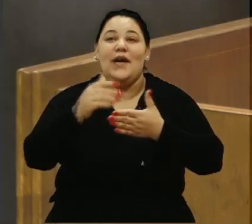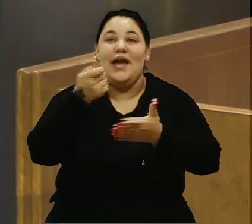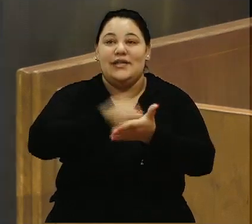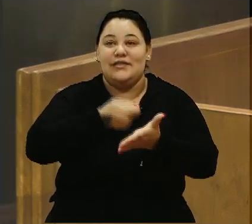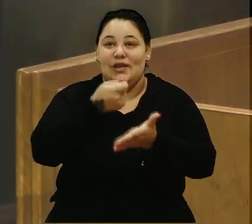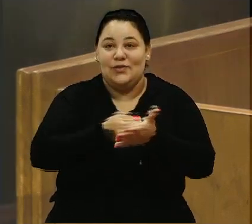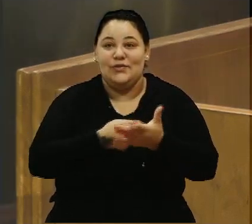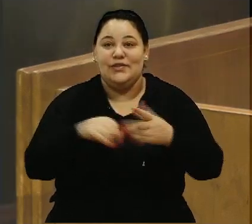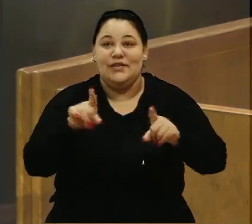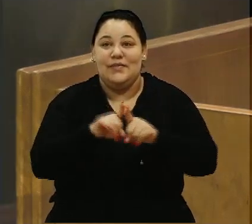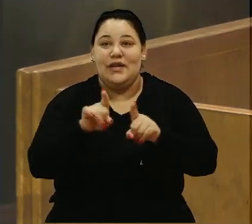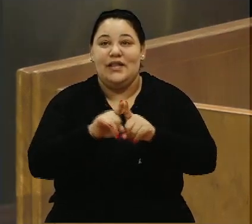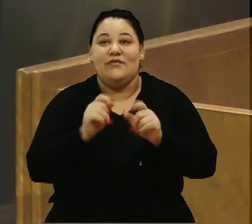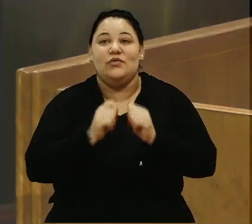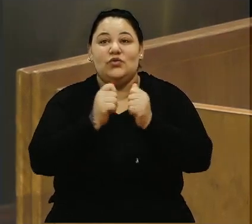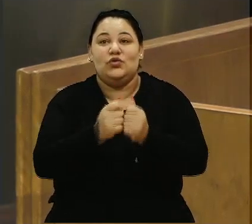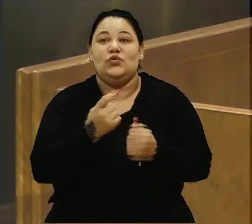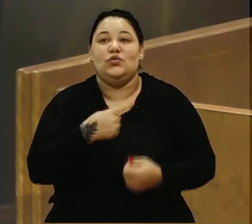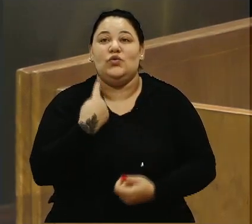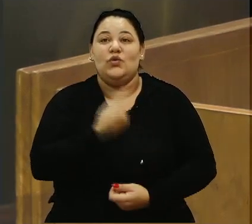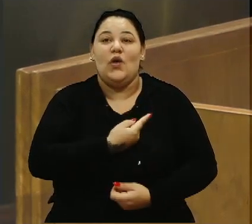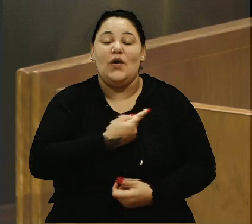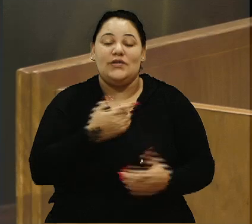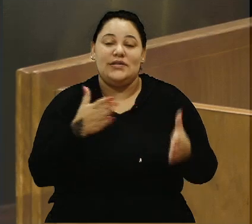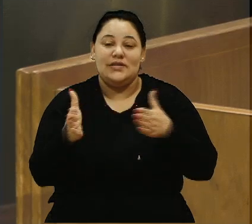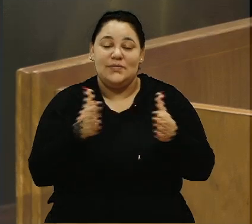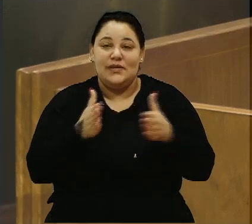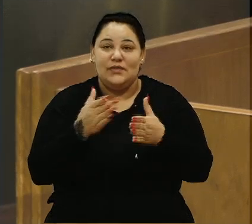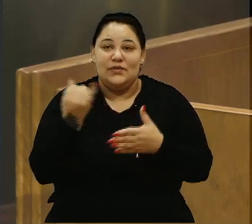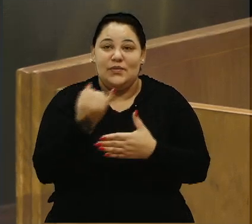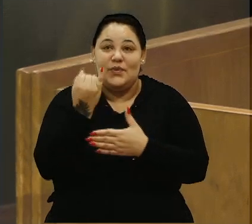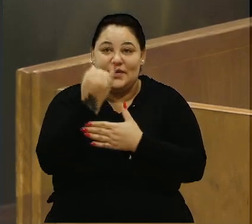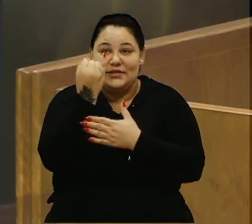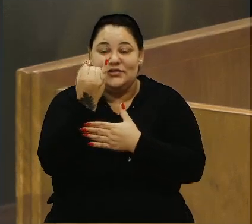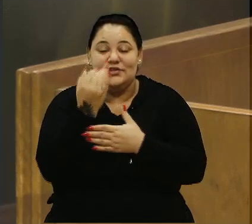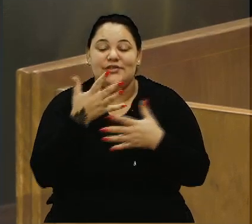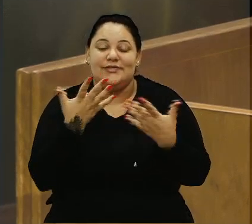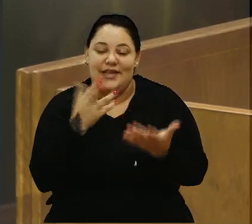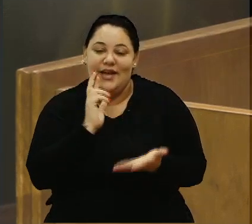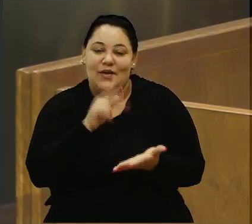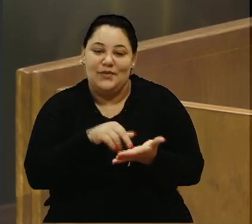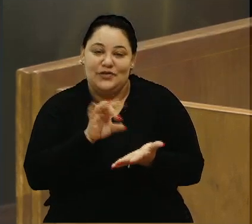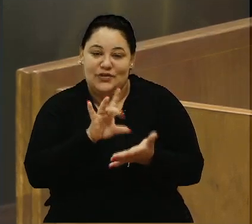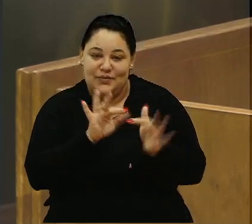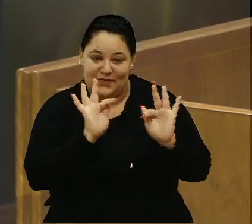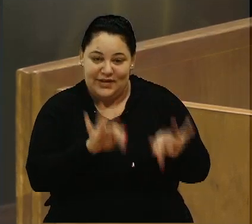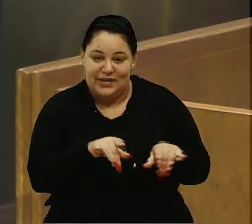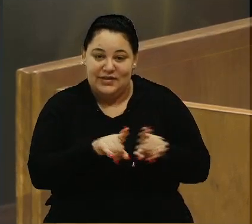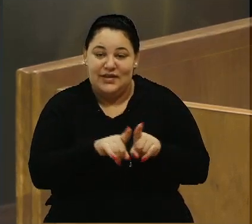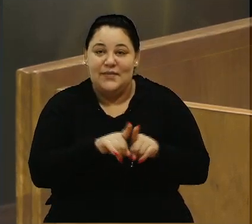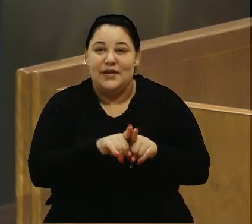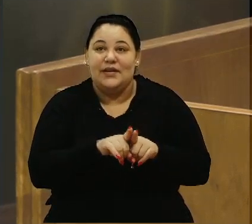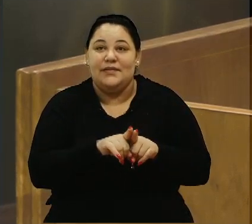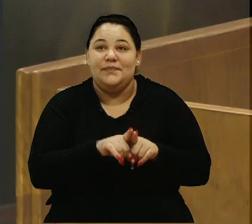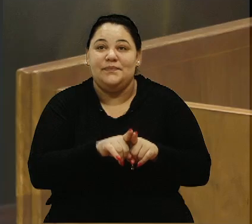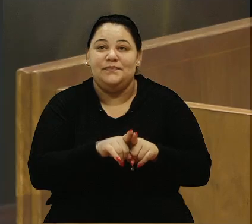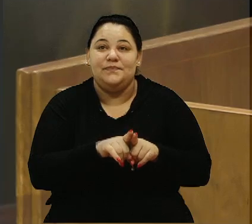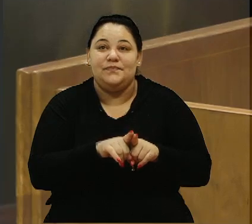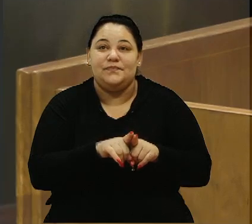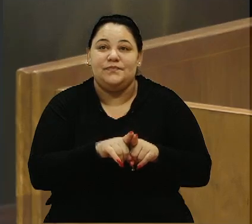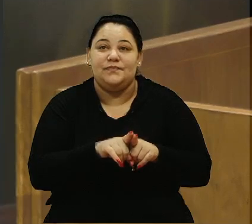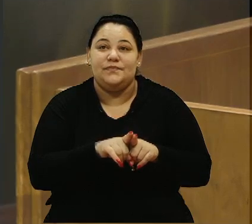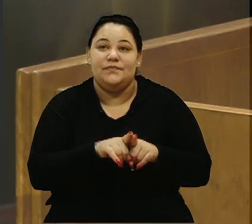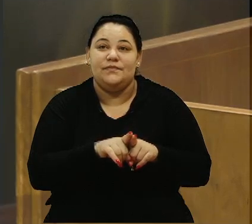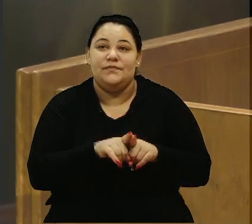que estavam junto conosco, né, nesse período todo. E, realmente, só para encerrar aqui para a mesa diretora,